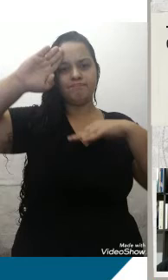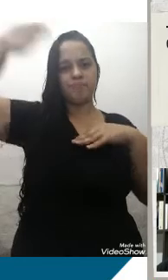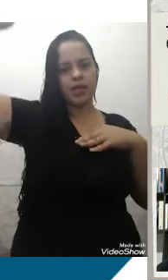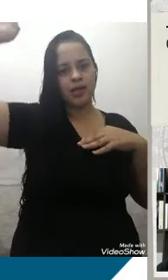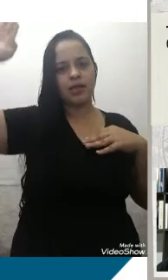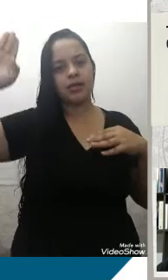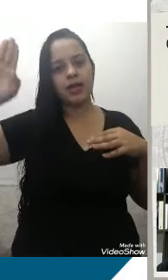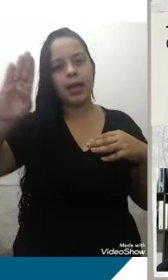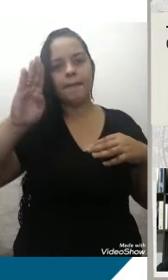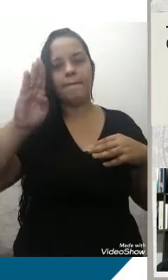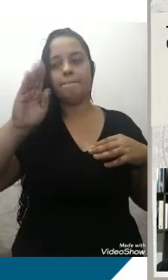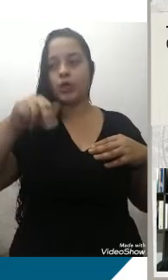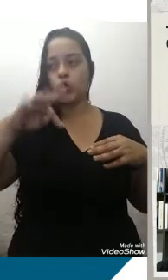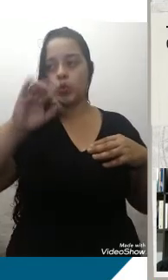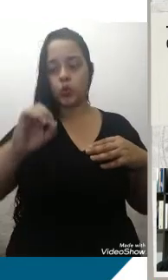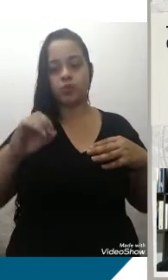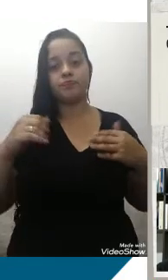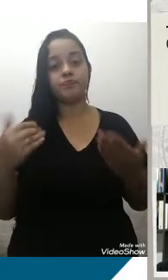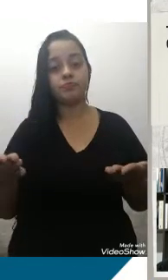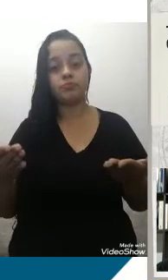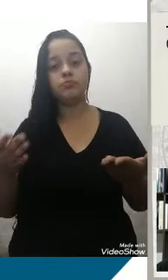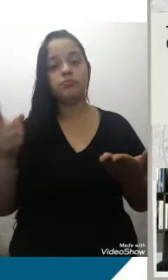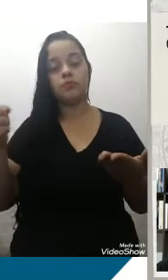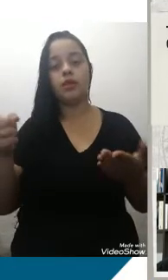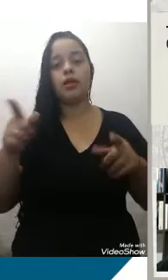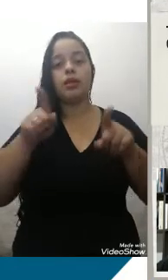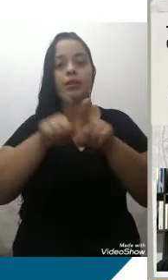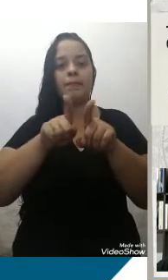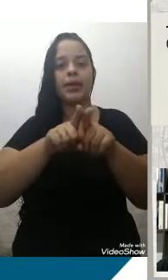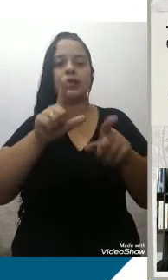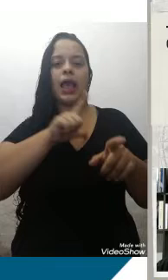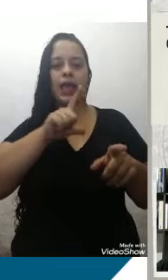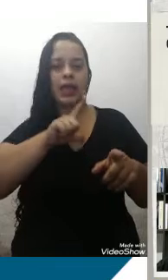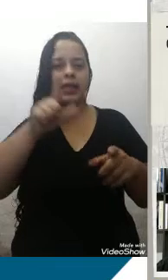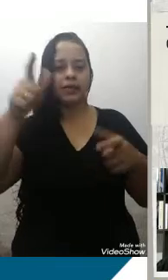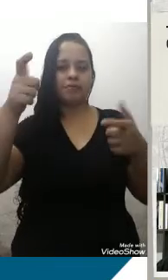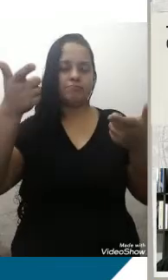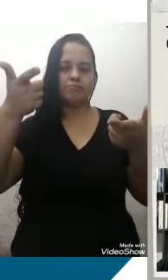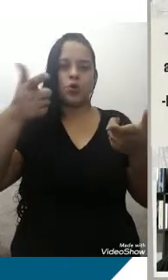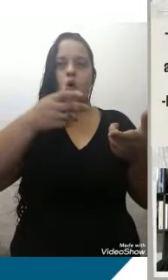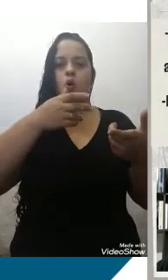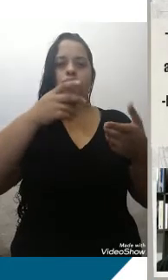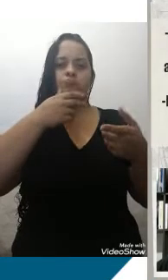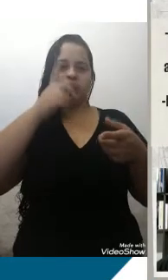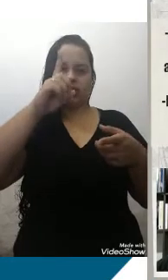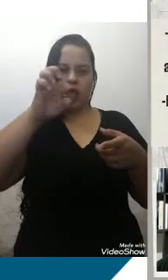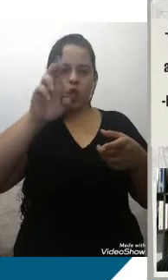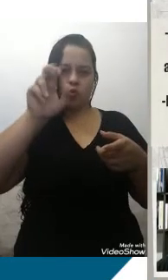povos bantus, o Zambem-Apongo, que era o criador de todo o universo e que reinava no mundo dos